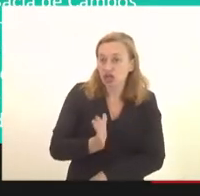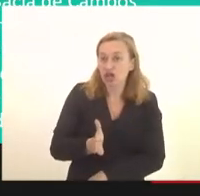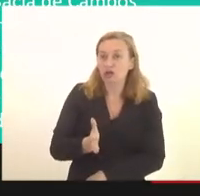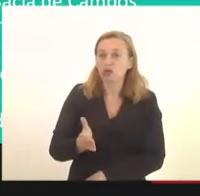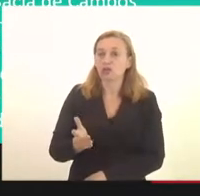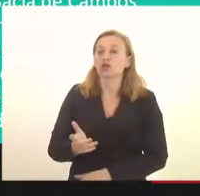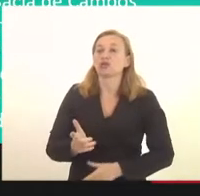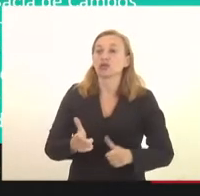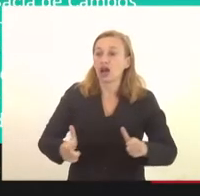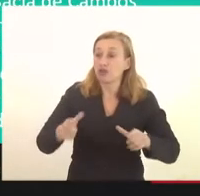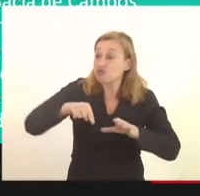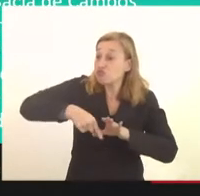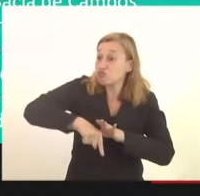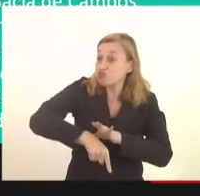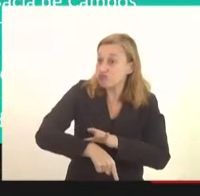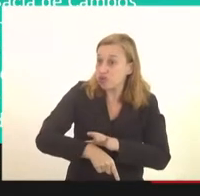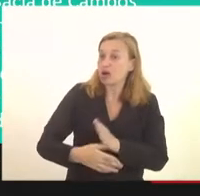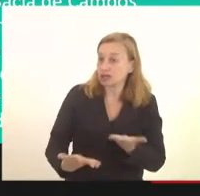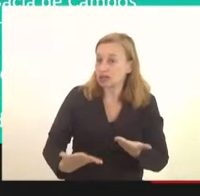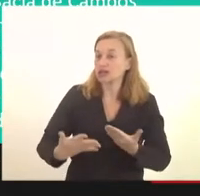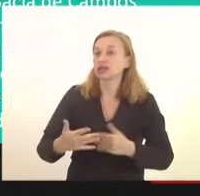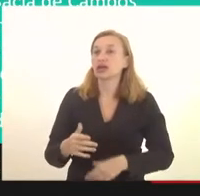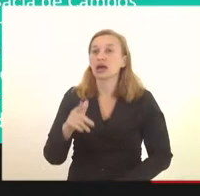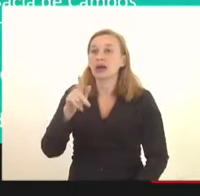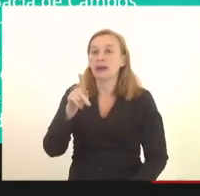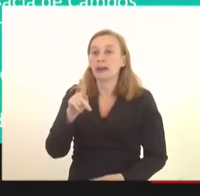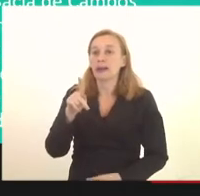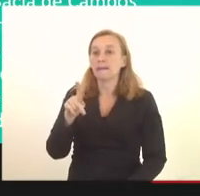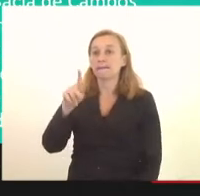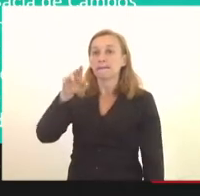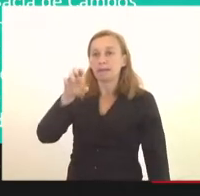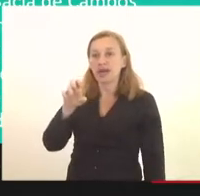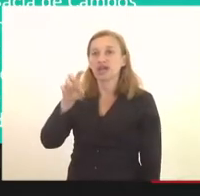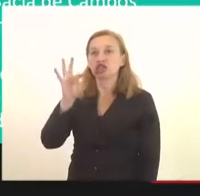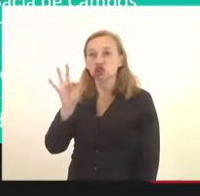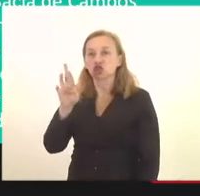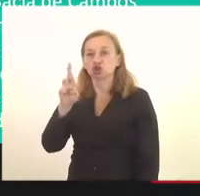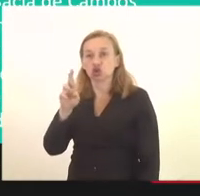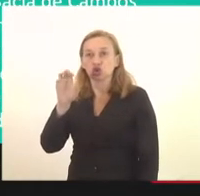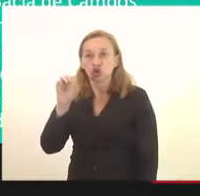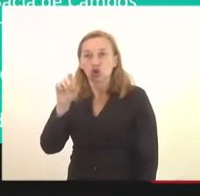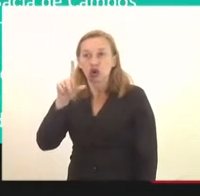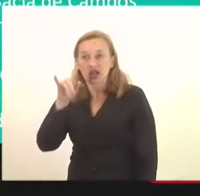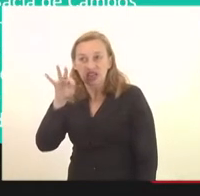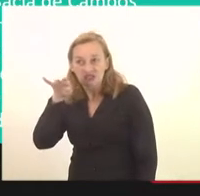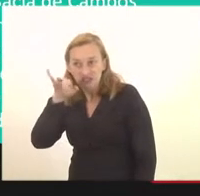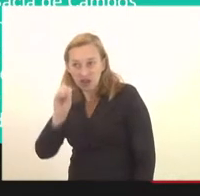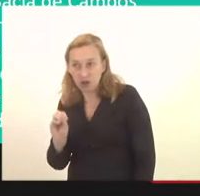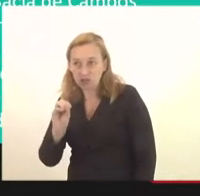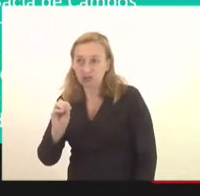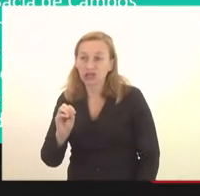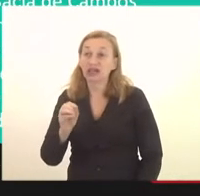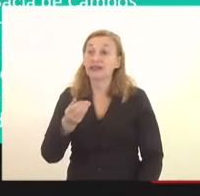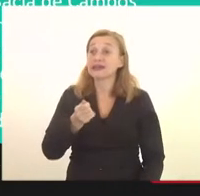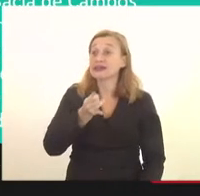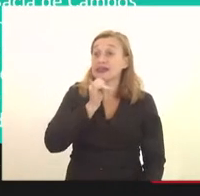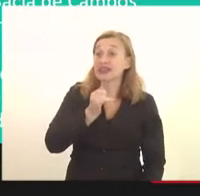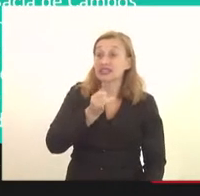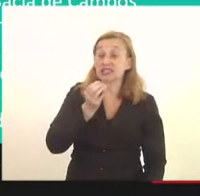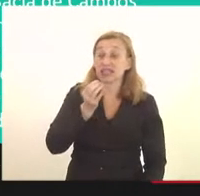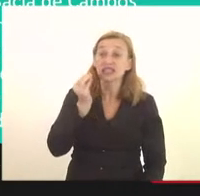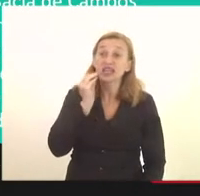Campos, onde os sistemas petrolíferos ainda estão sendo testados. Não existe nenhum poço. Agora